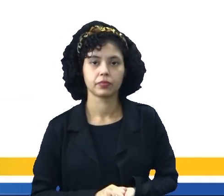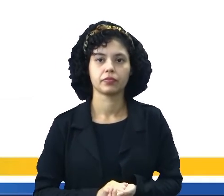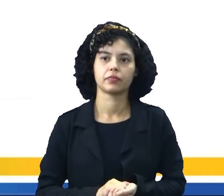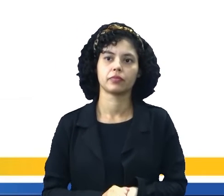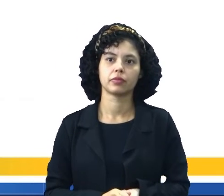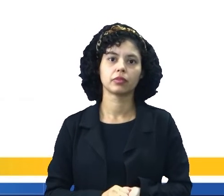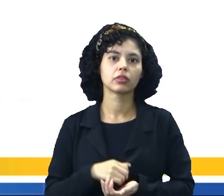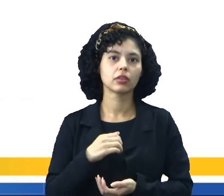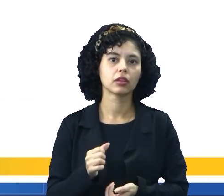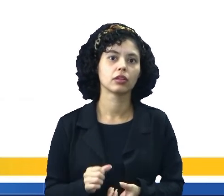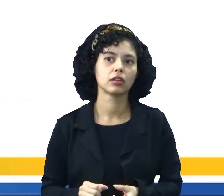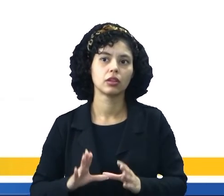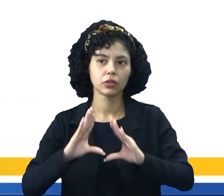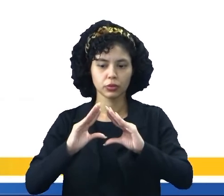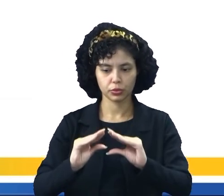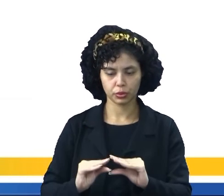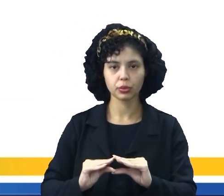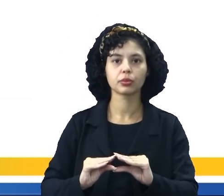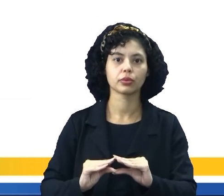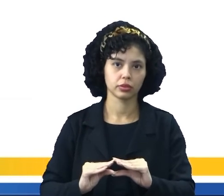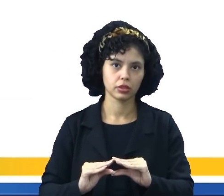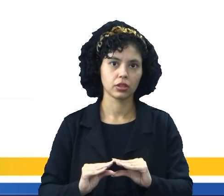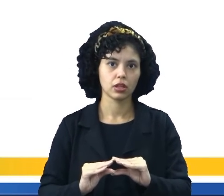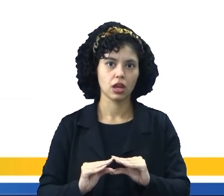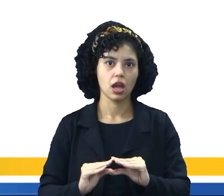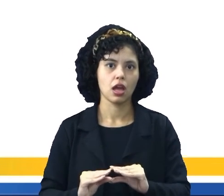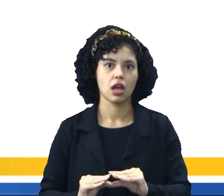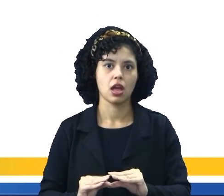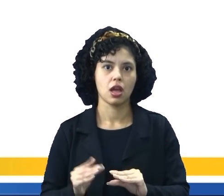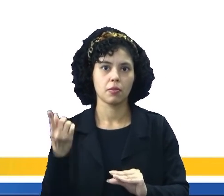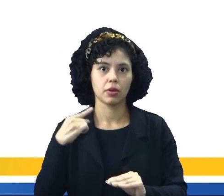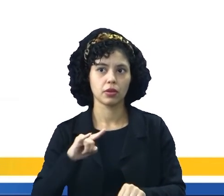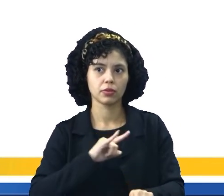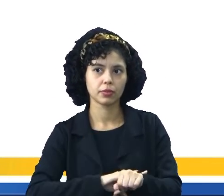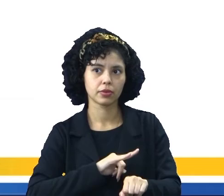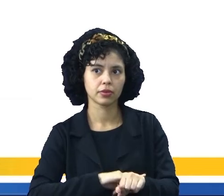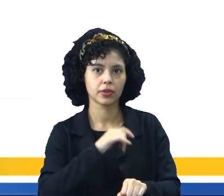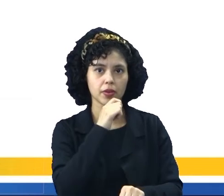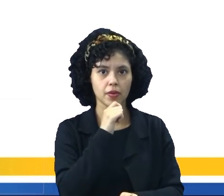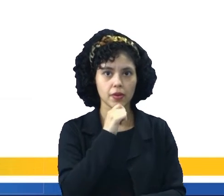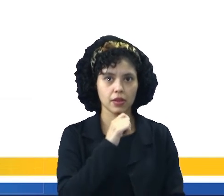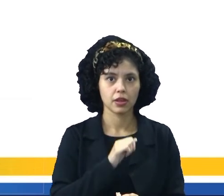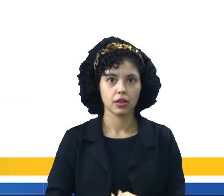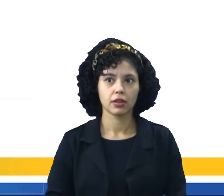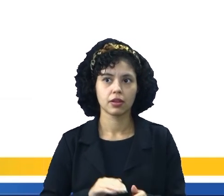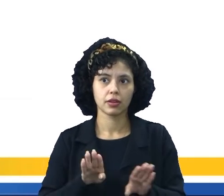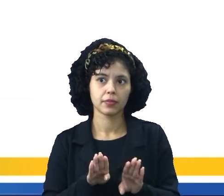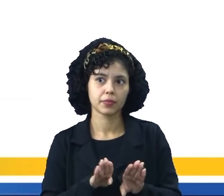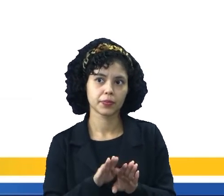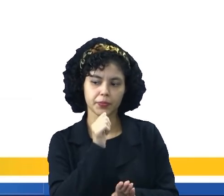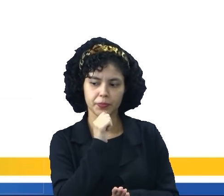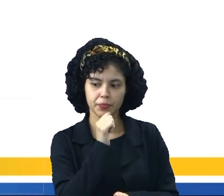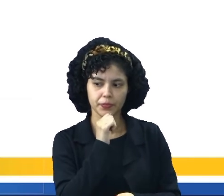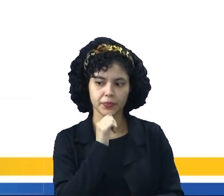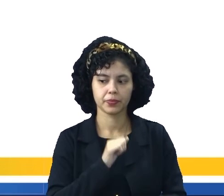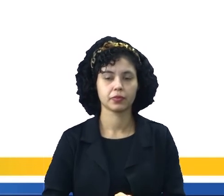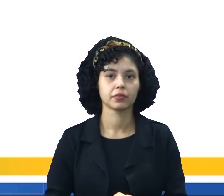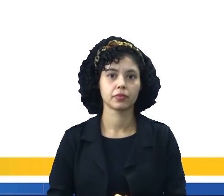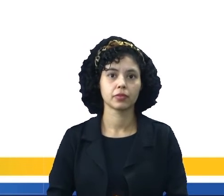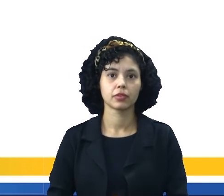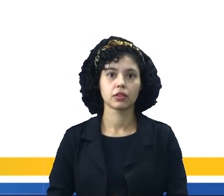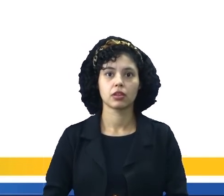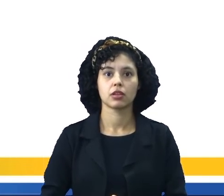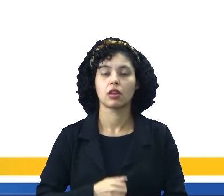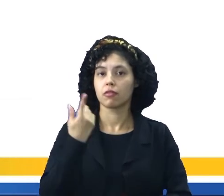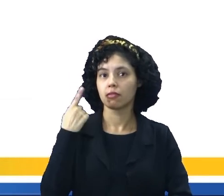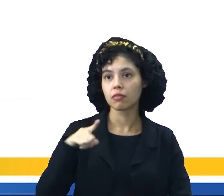parasimpático. Contrair a bexiga, sistema parasimpático, você está dormindo. E quando você relaxa a bexiga, né, quando você vai urinar, você